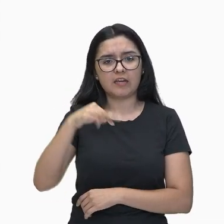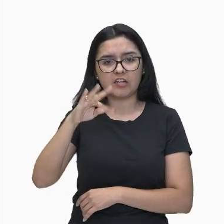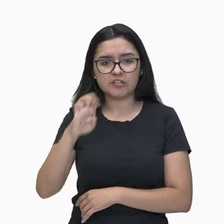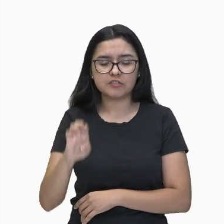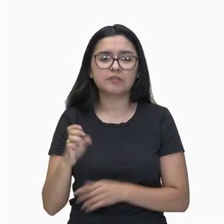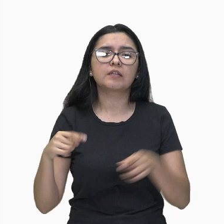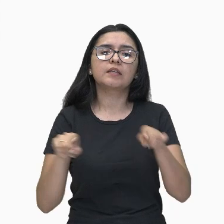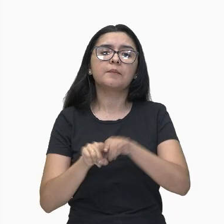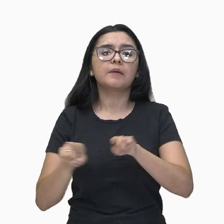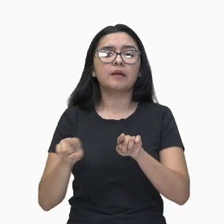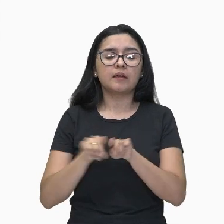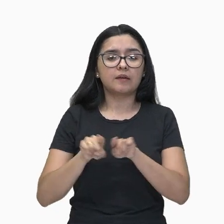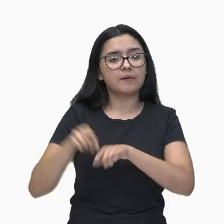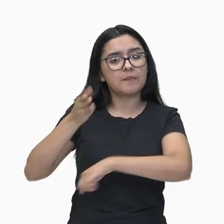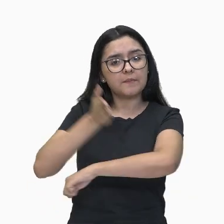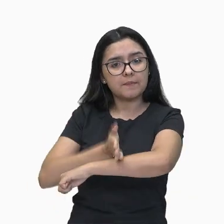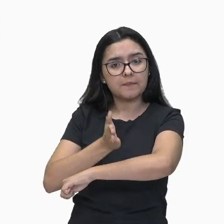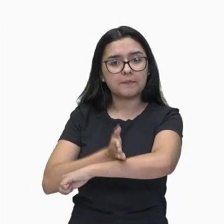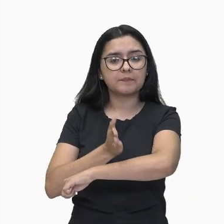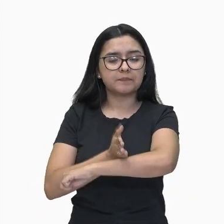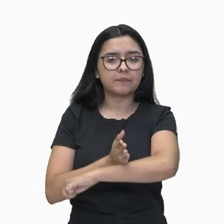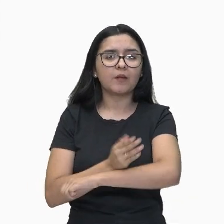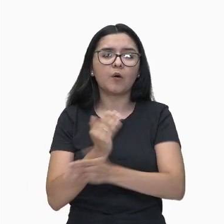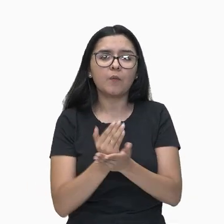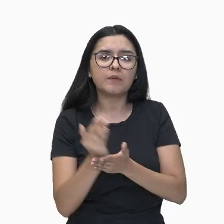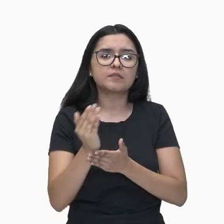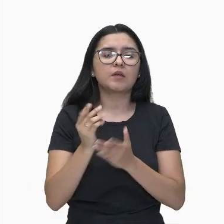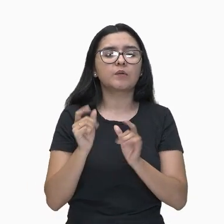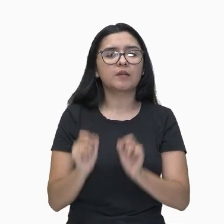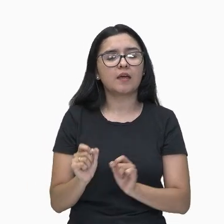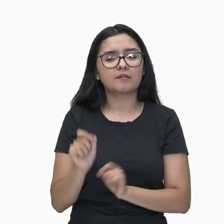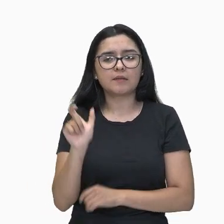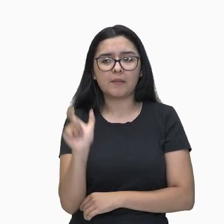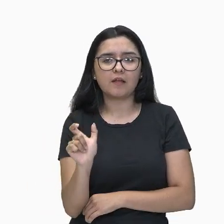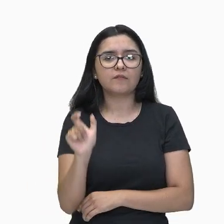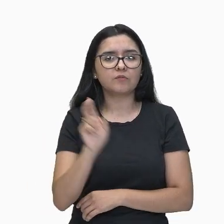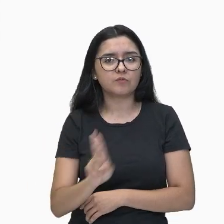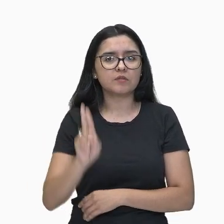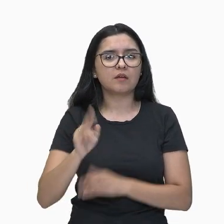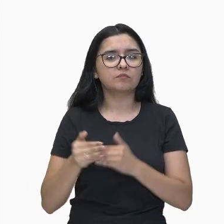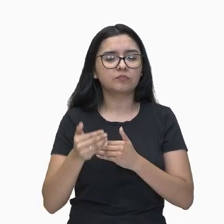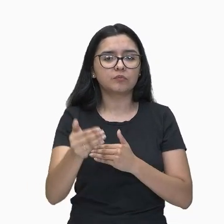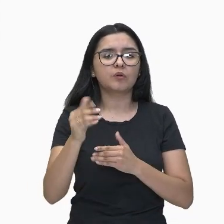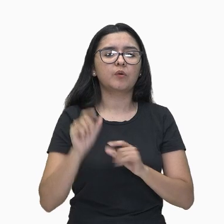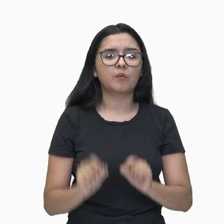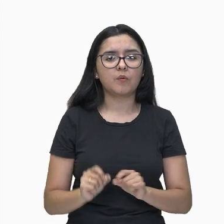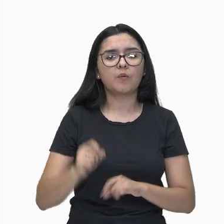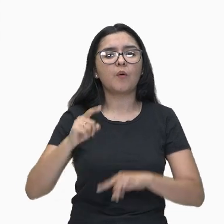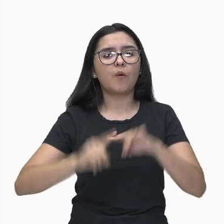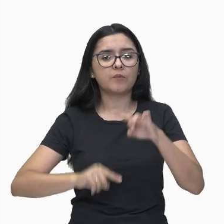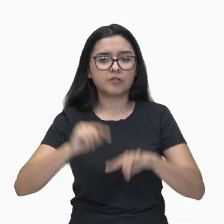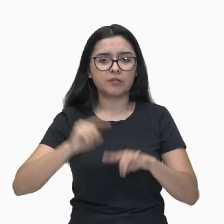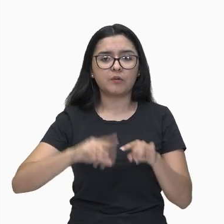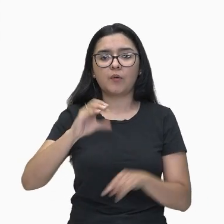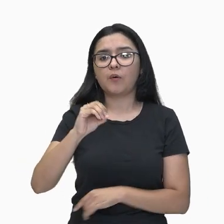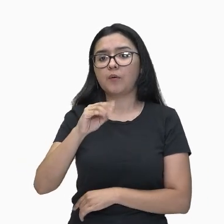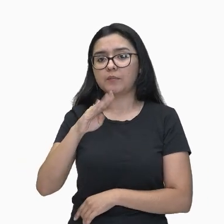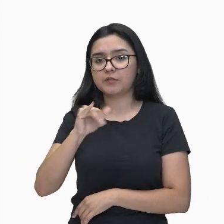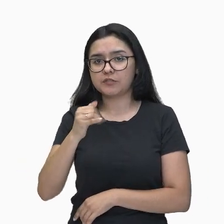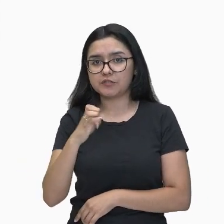alguma que foi trazido nessa palavra aí, que foi utilizada essa palavra chamada objeto.